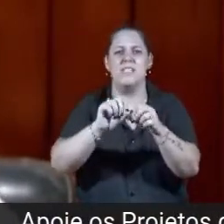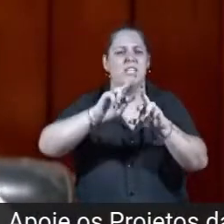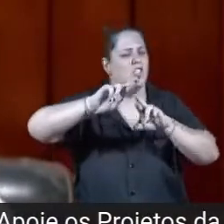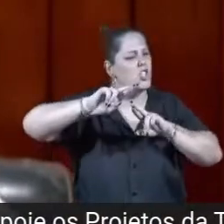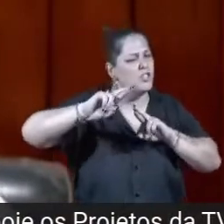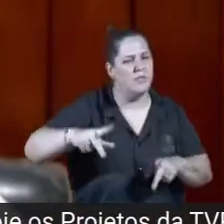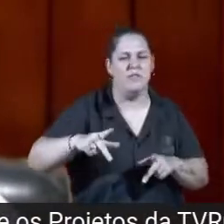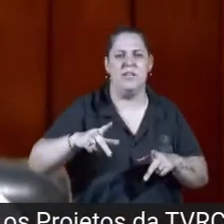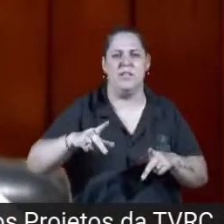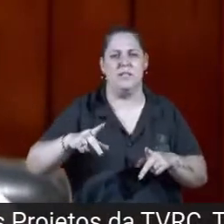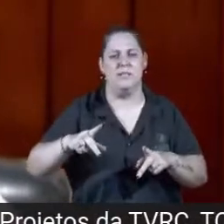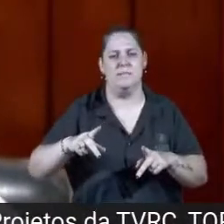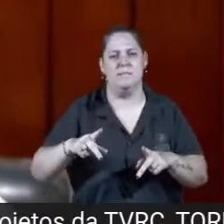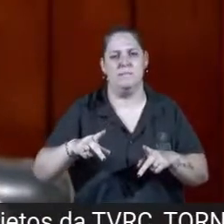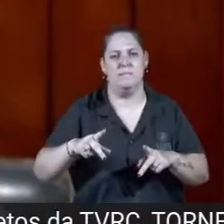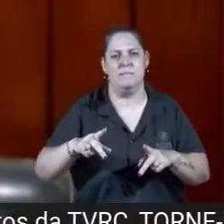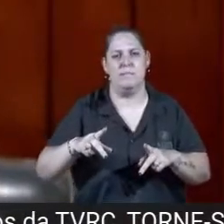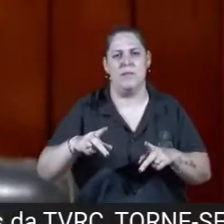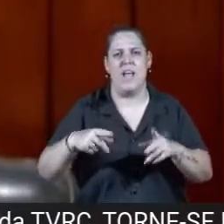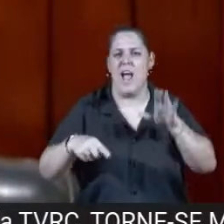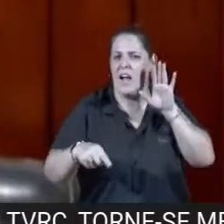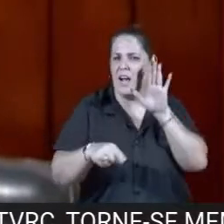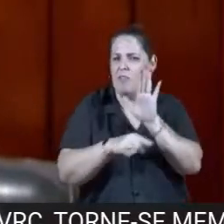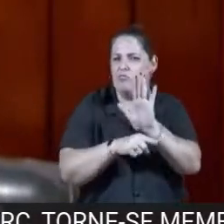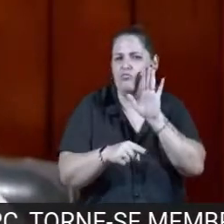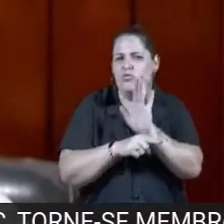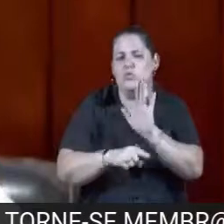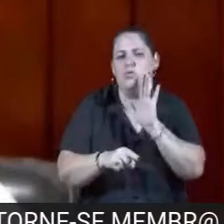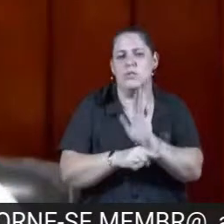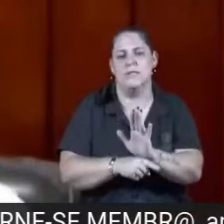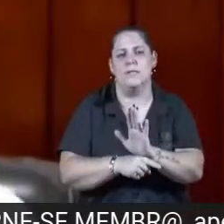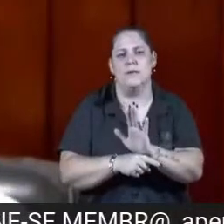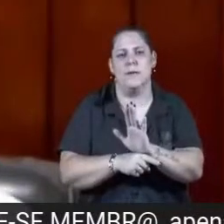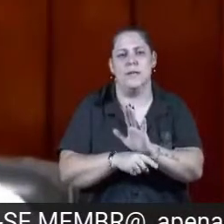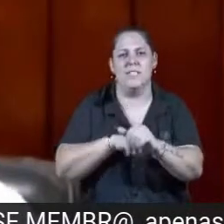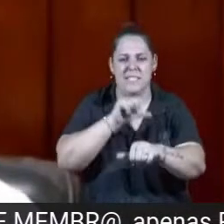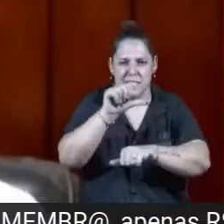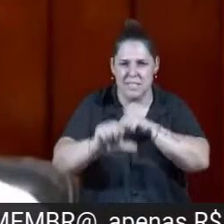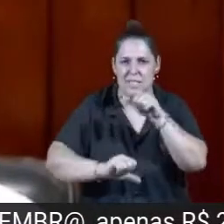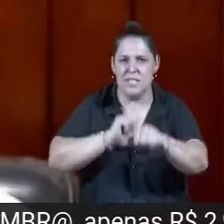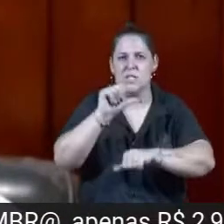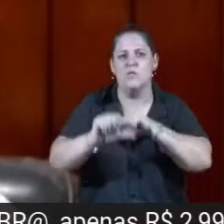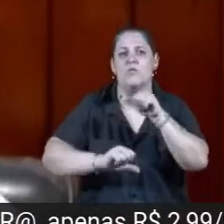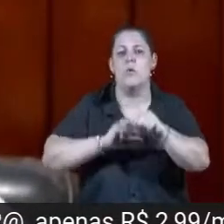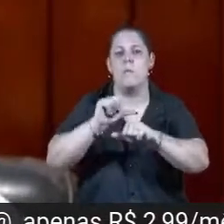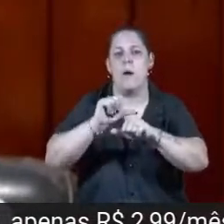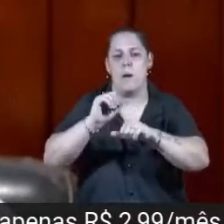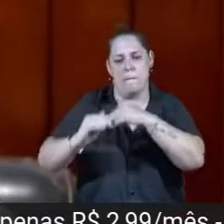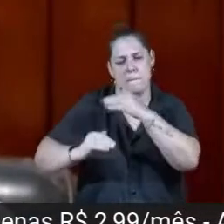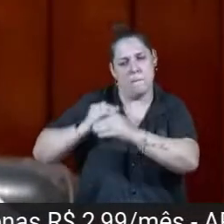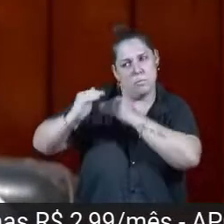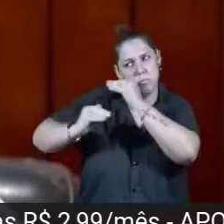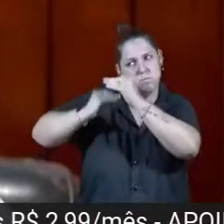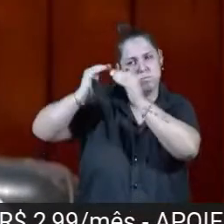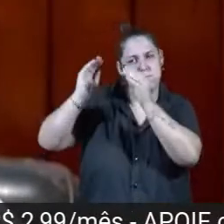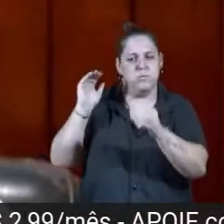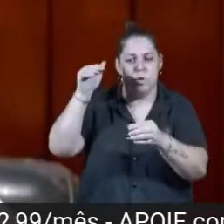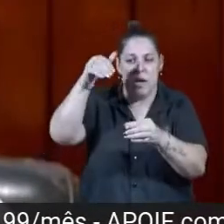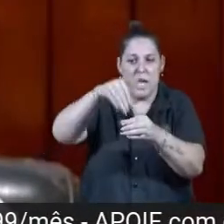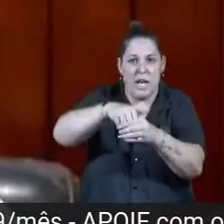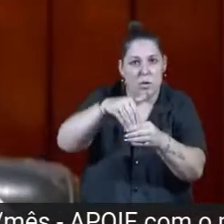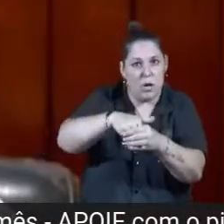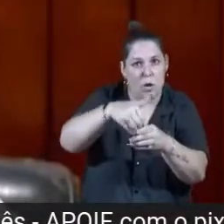grande diferença. Vai contribuir para transformar esse processo eleitoral